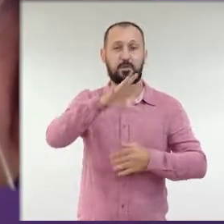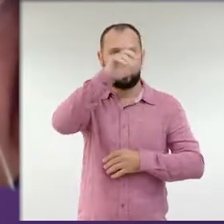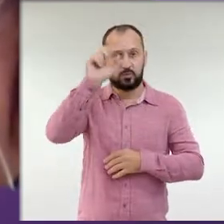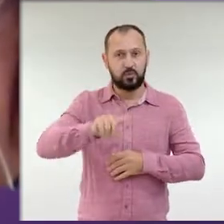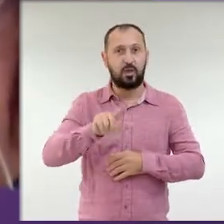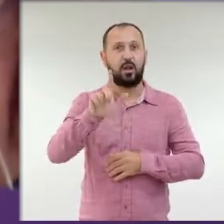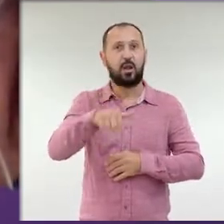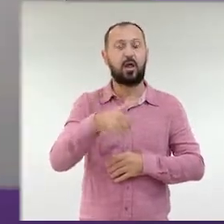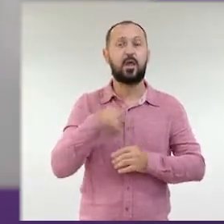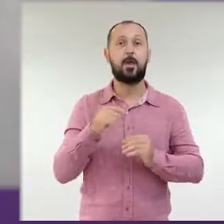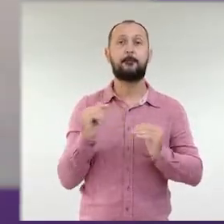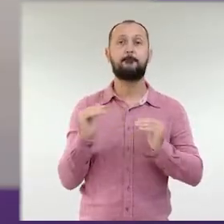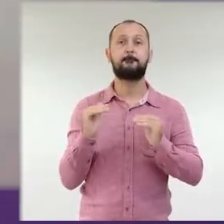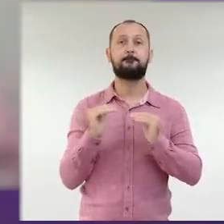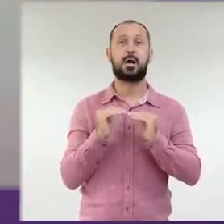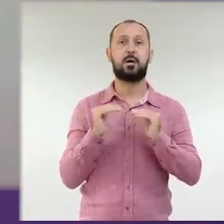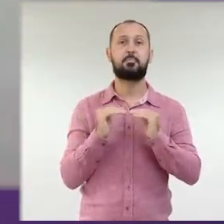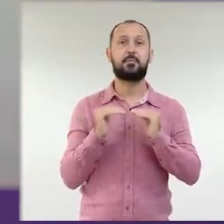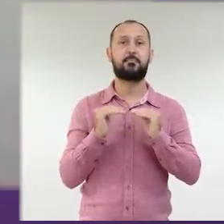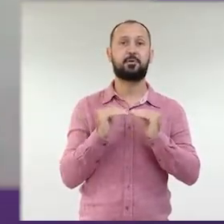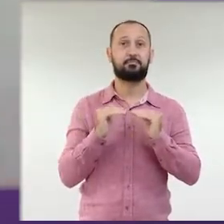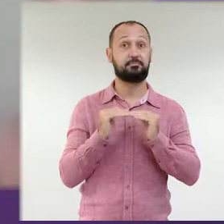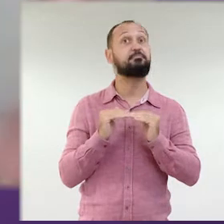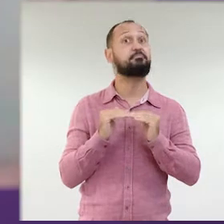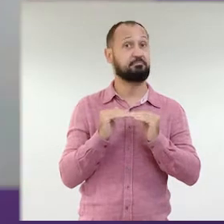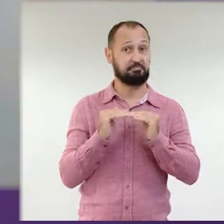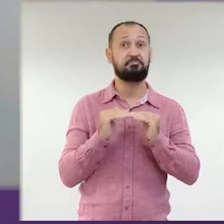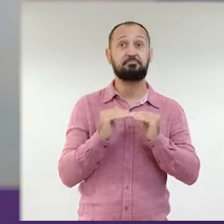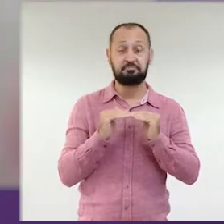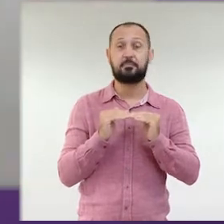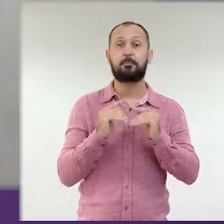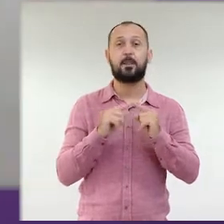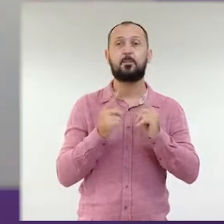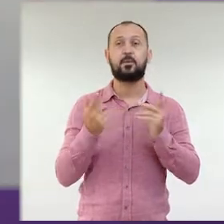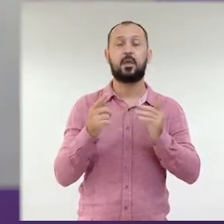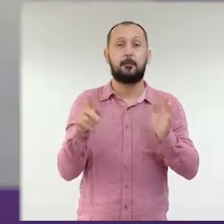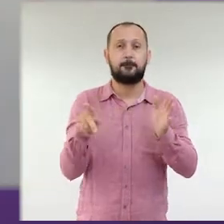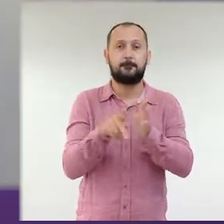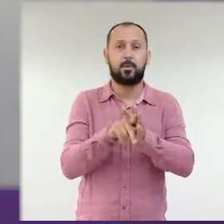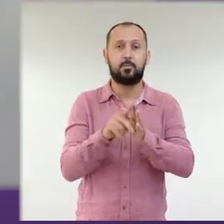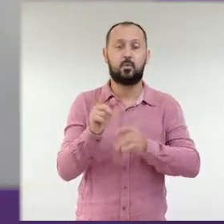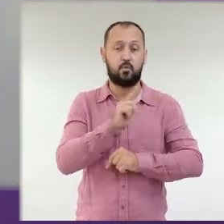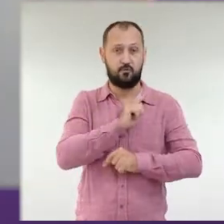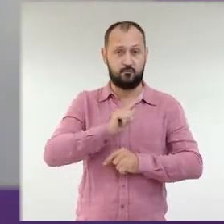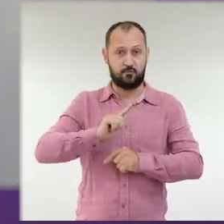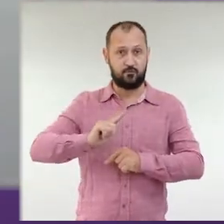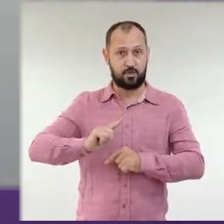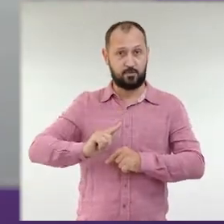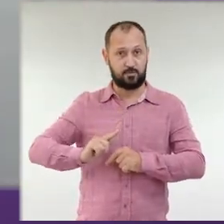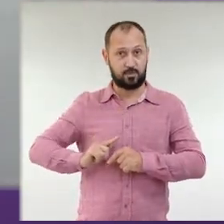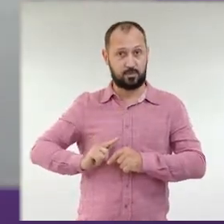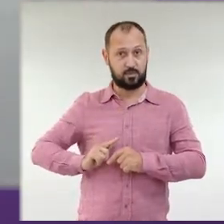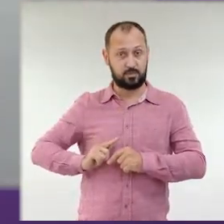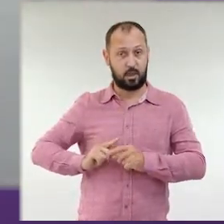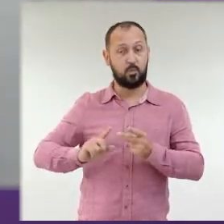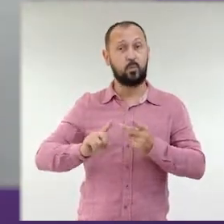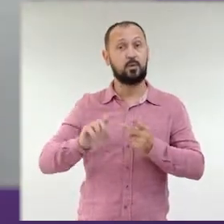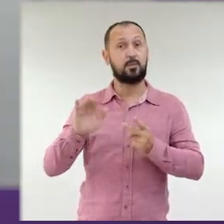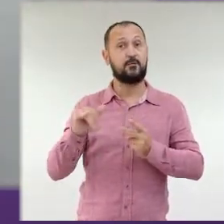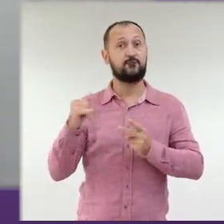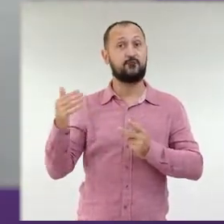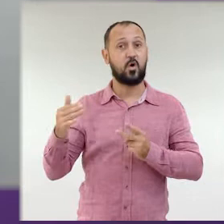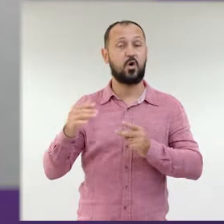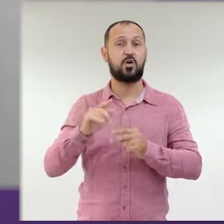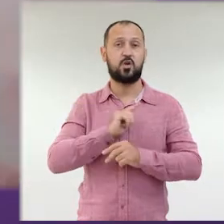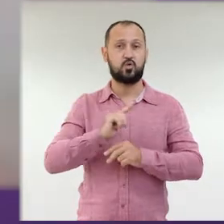é bastante coesa. Então, nós podemos dizer que nós temos uma rede governamental, não governamental, do sistema de justiça, da